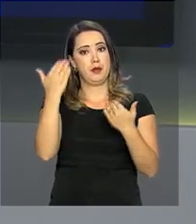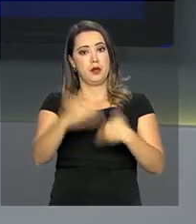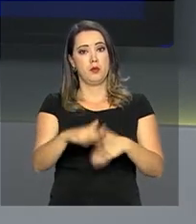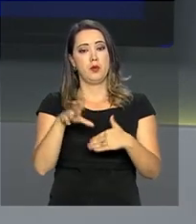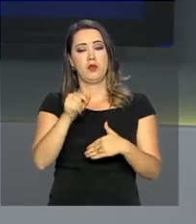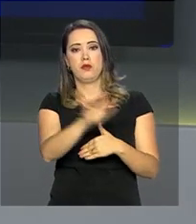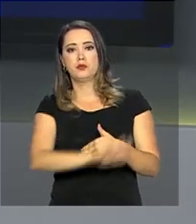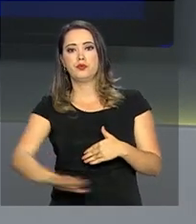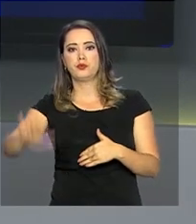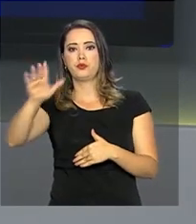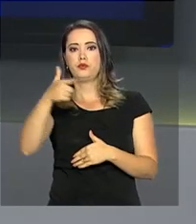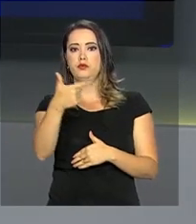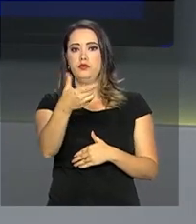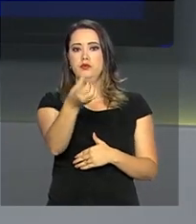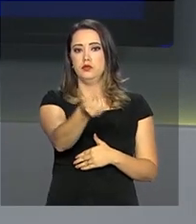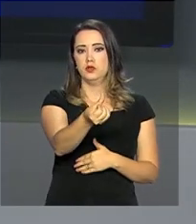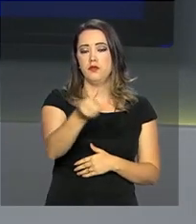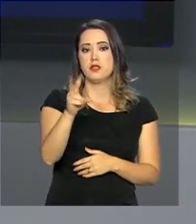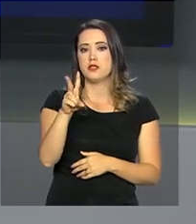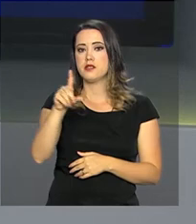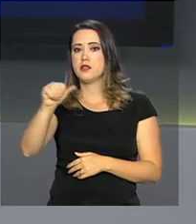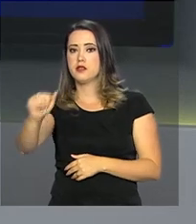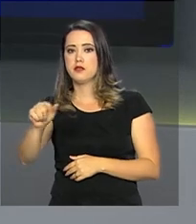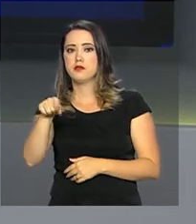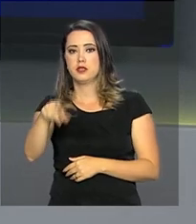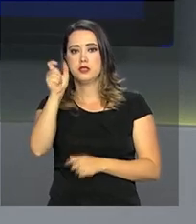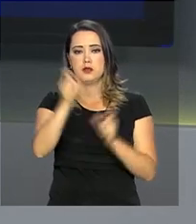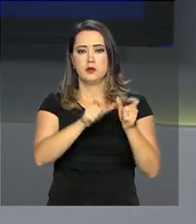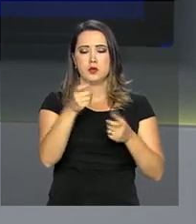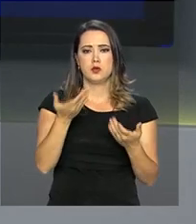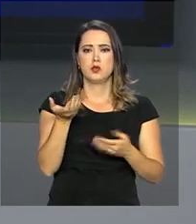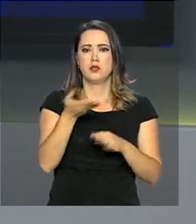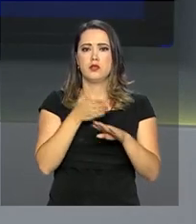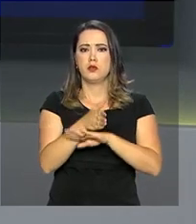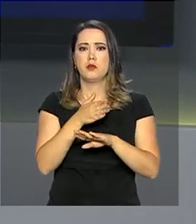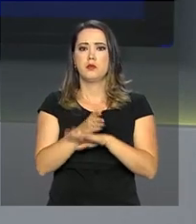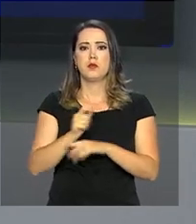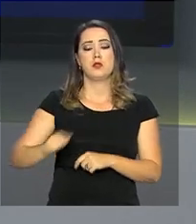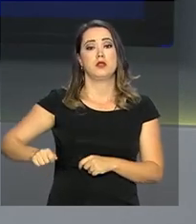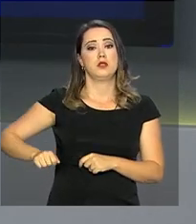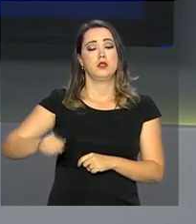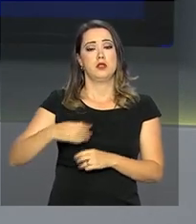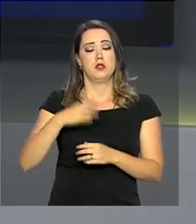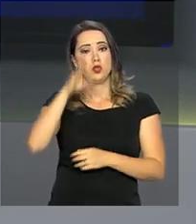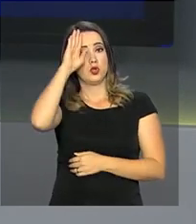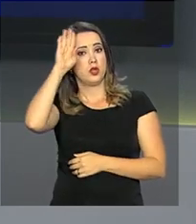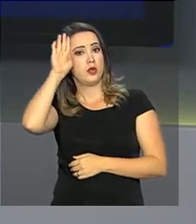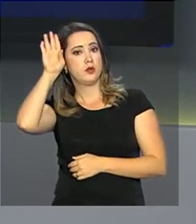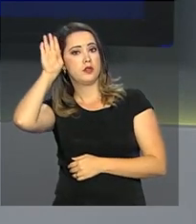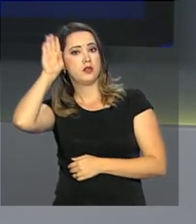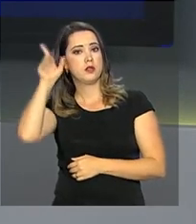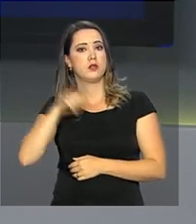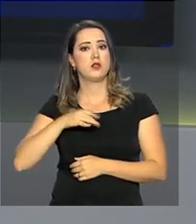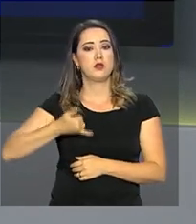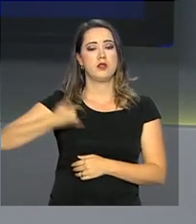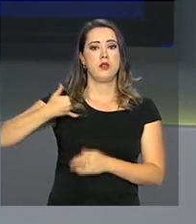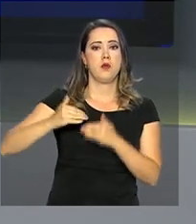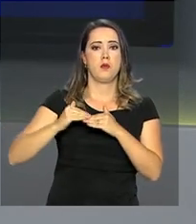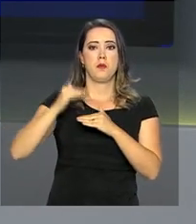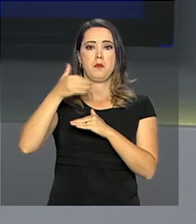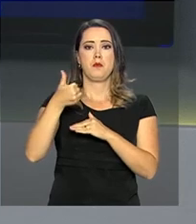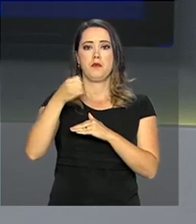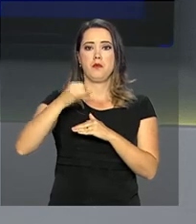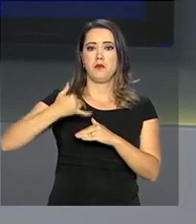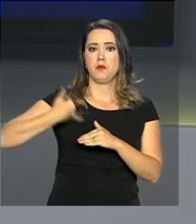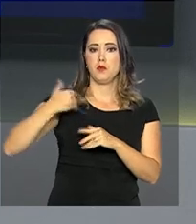são 26 vagas os interessados em concorrer ao cargo devem ter diploma de graduação em nível superior ter idade mínima de 18